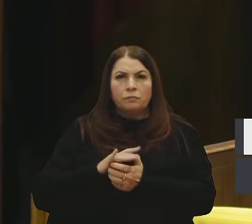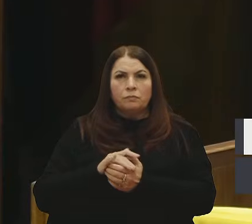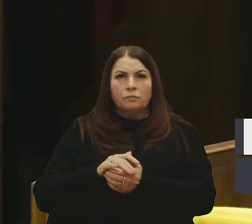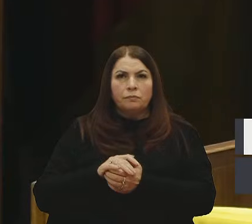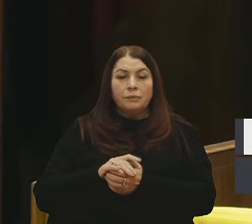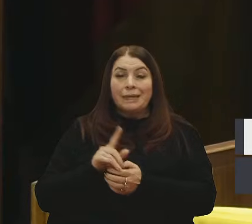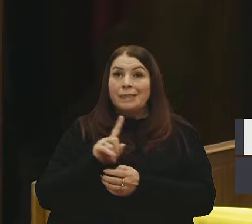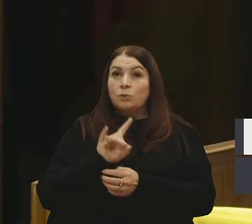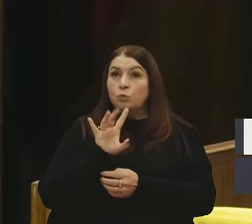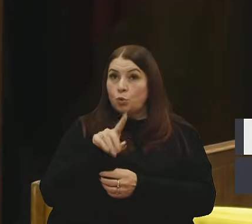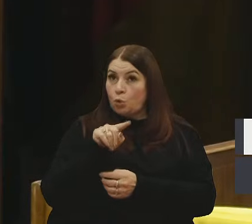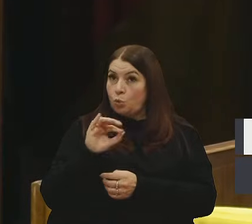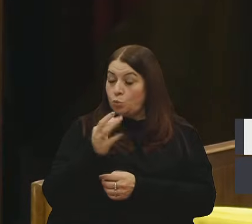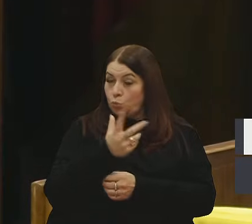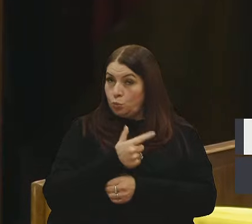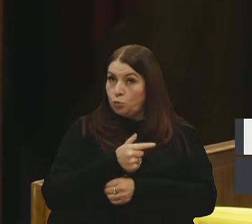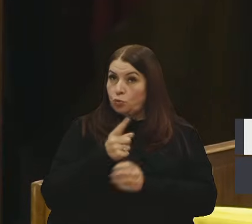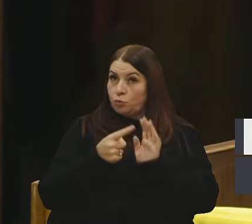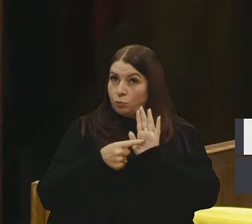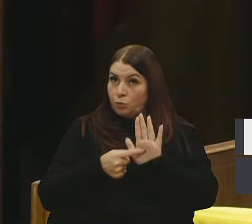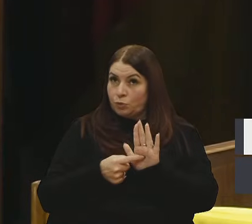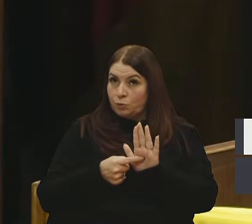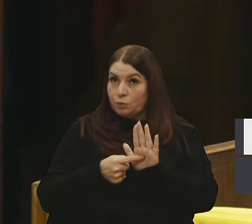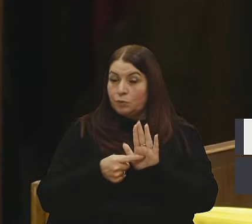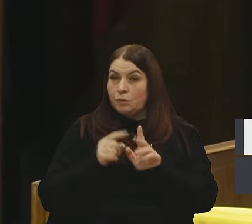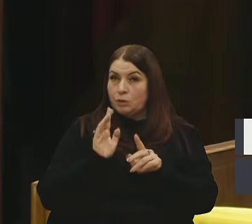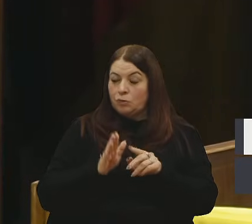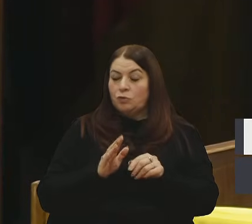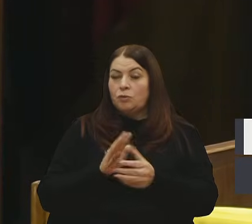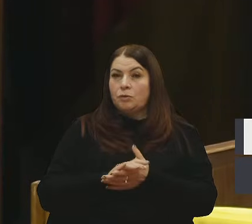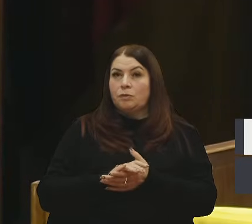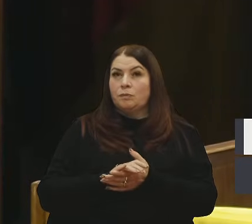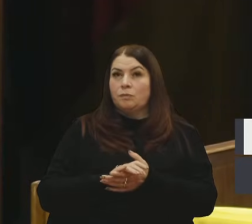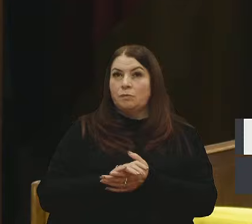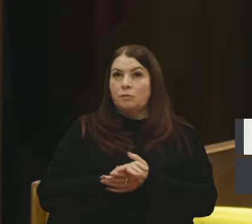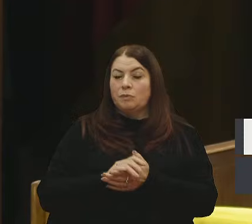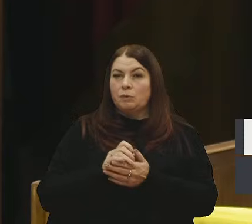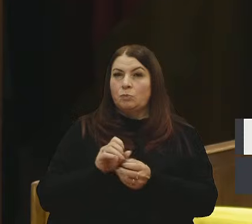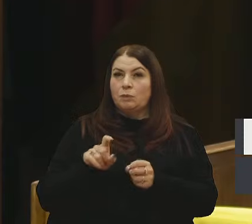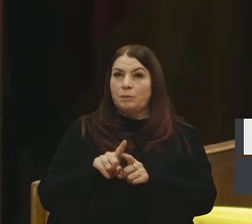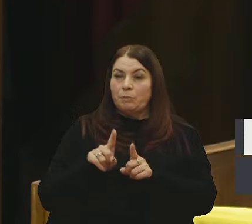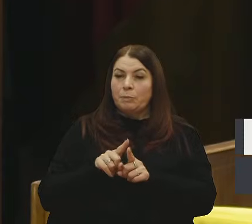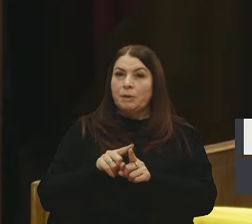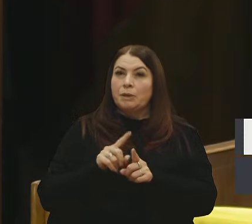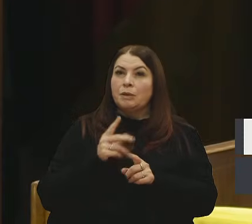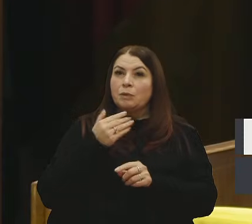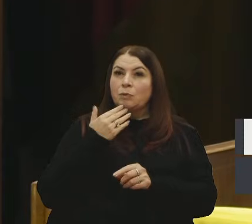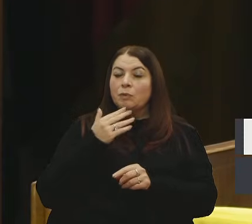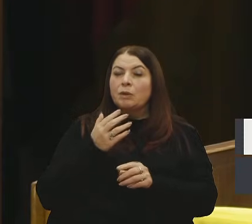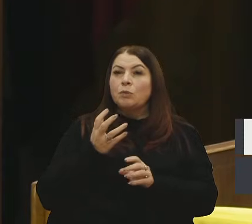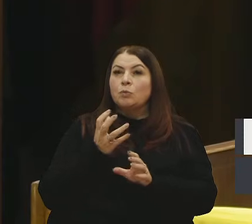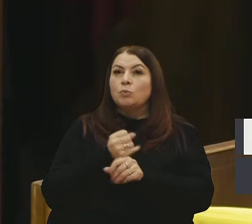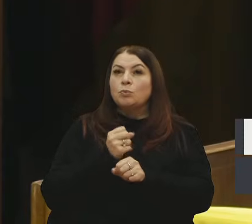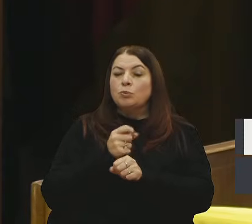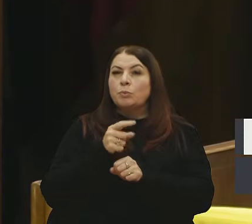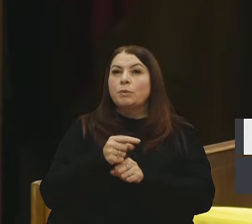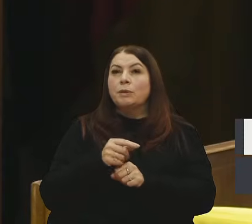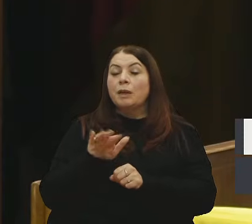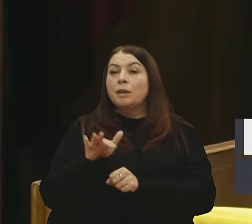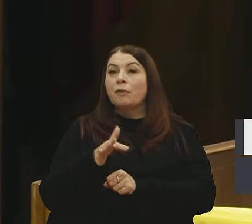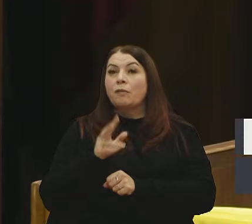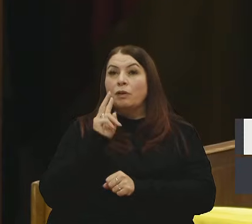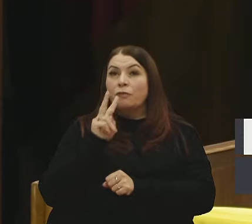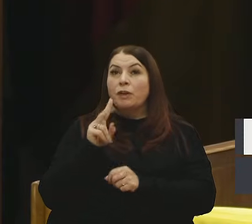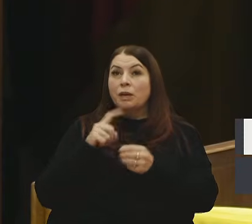Não bastasse todo já exposto, que de por si já beira o escândalo, some-se o fato de que o tal